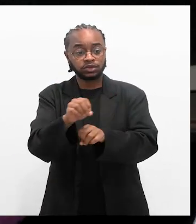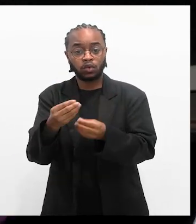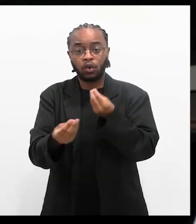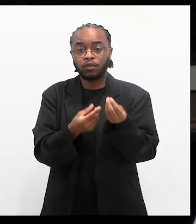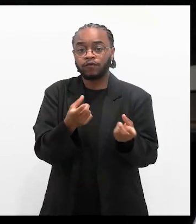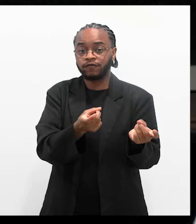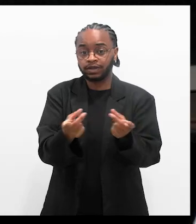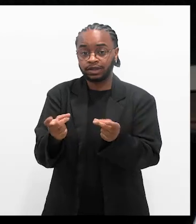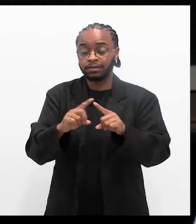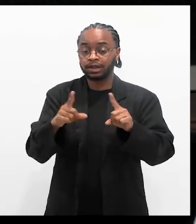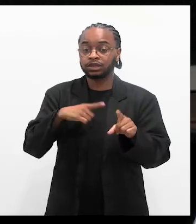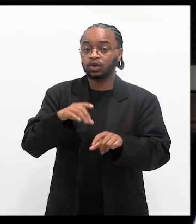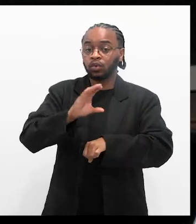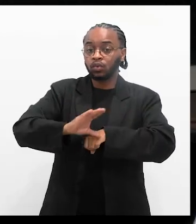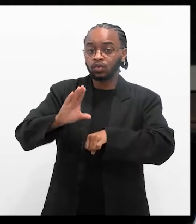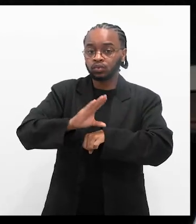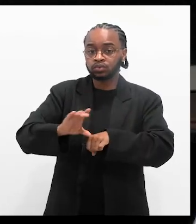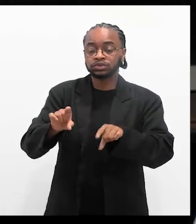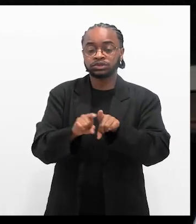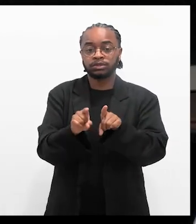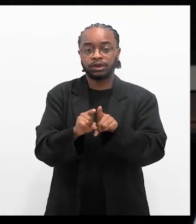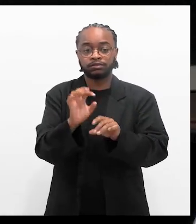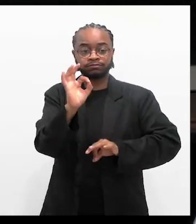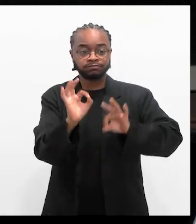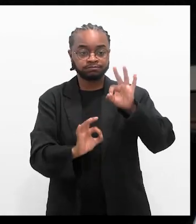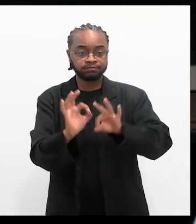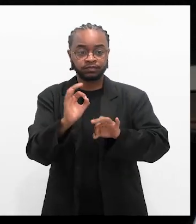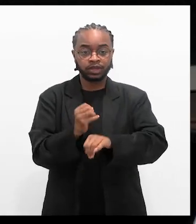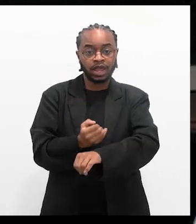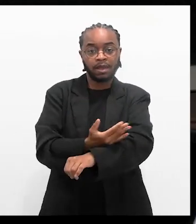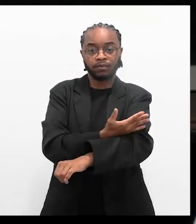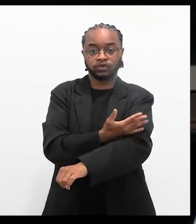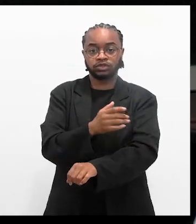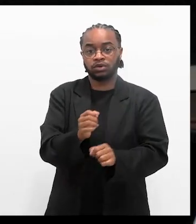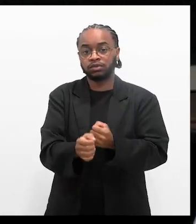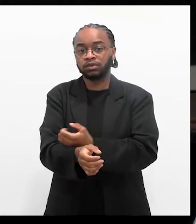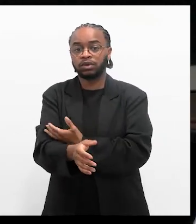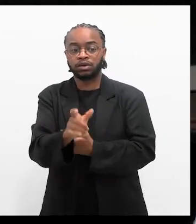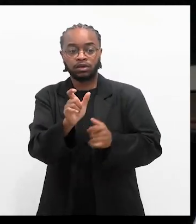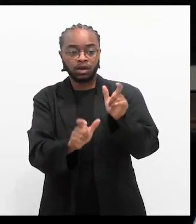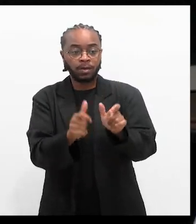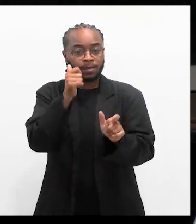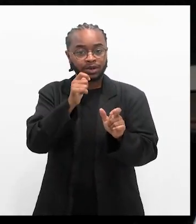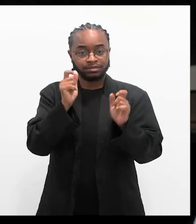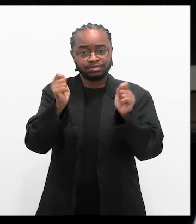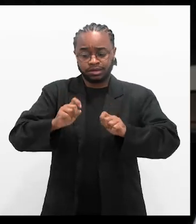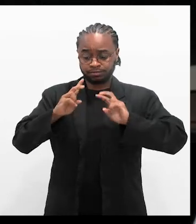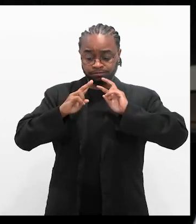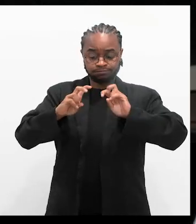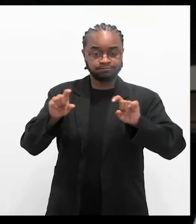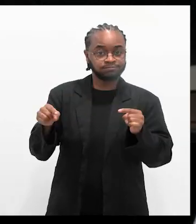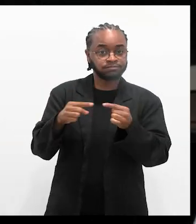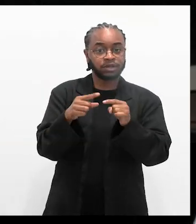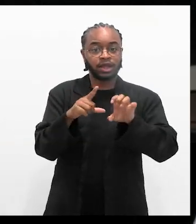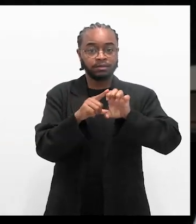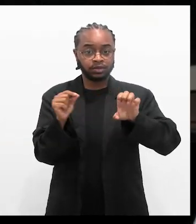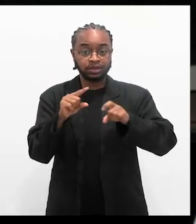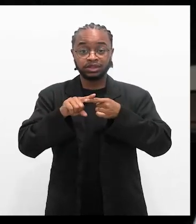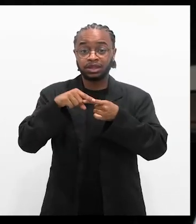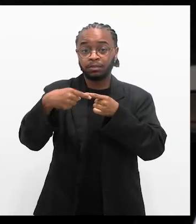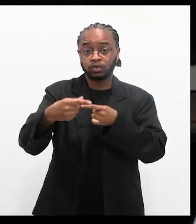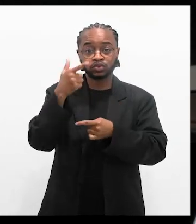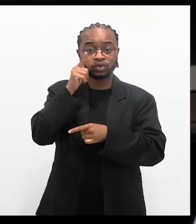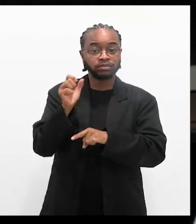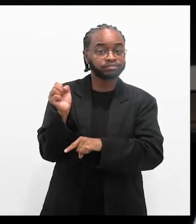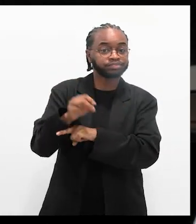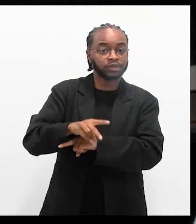mas você também tem cursos que vão estruturando o emocional dessa mulher, para ela se enxergar empreendedora, até que ela vire